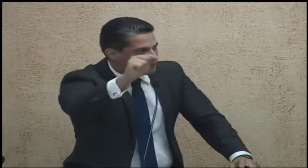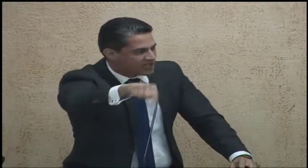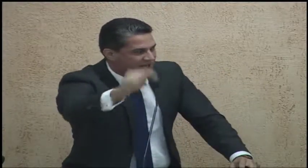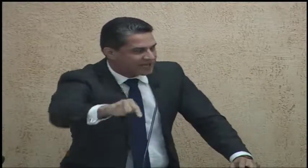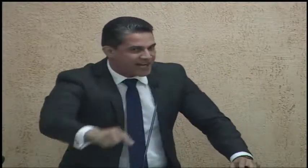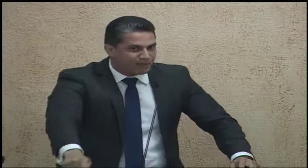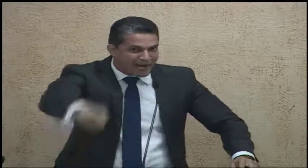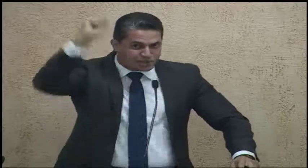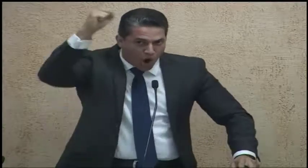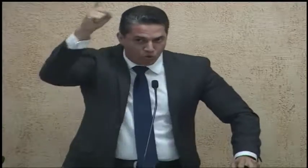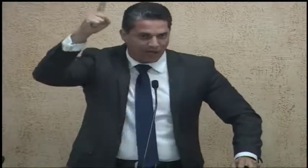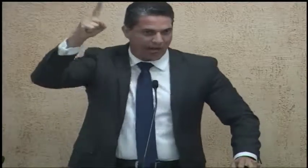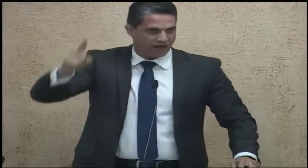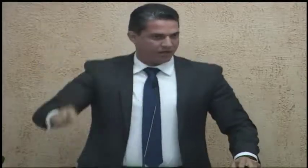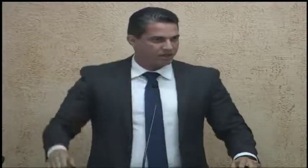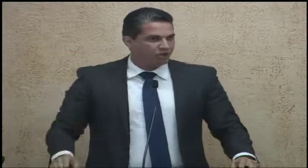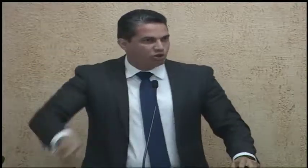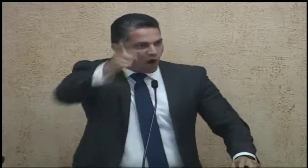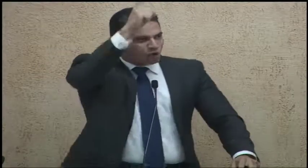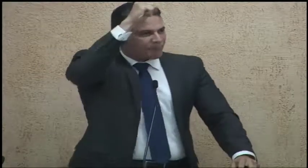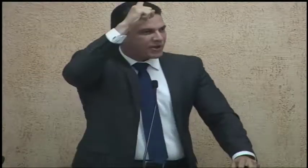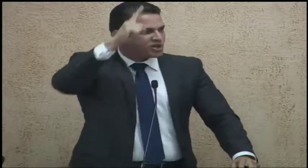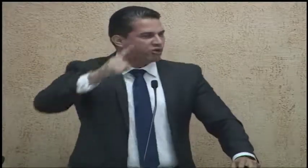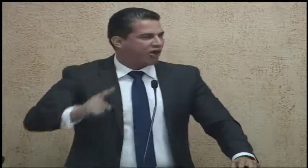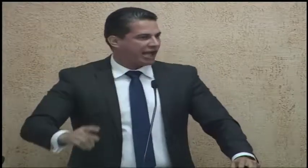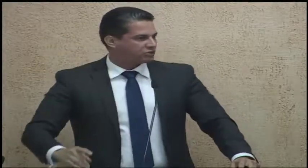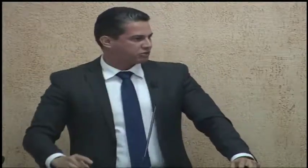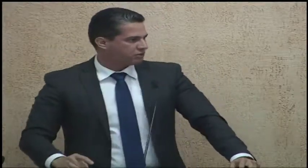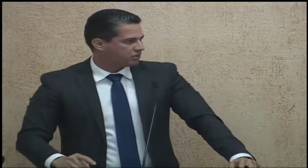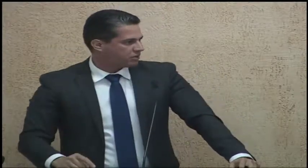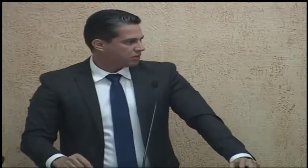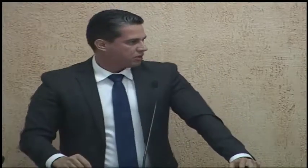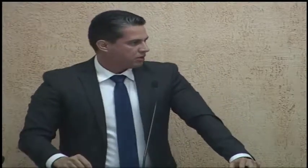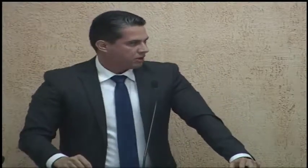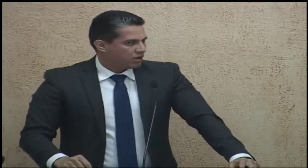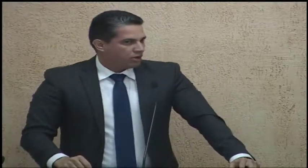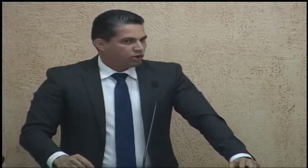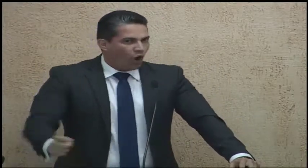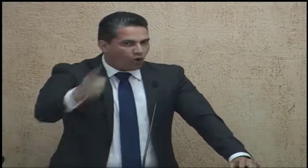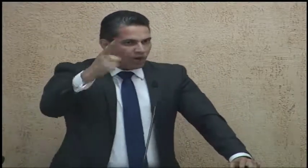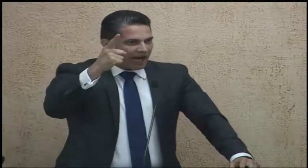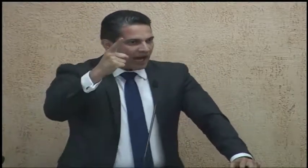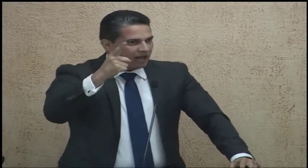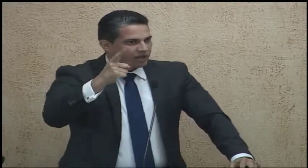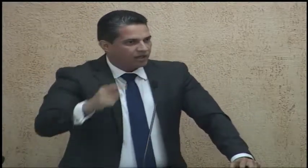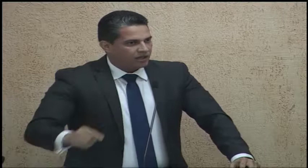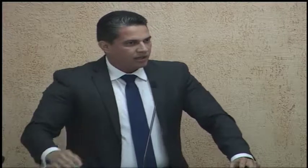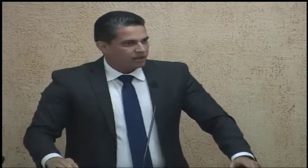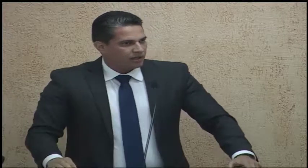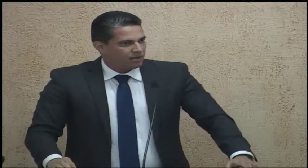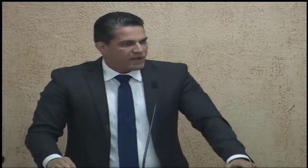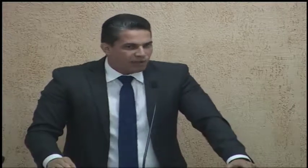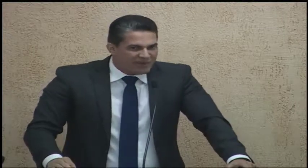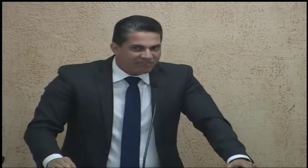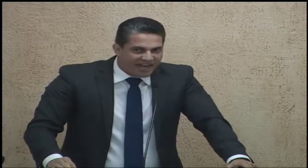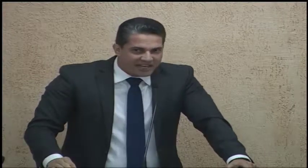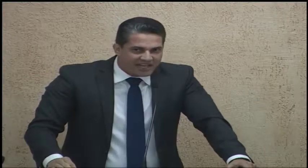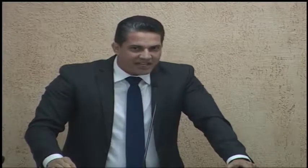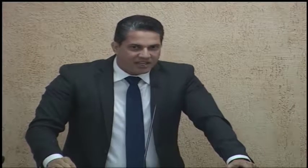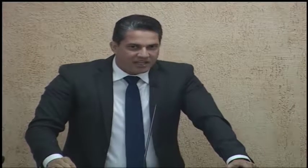os púlpitos da minha igreja, mas nunca pedi um voto. Nunca